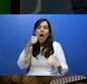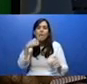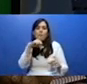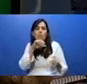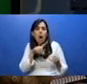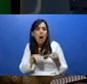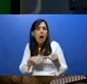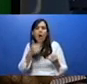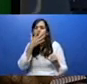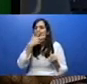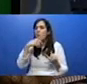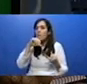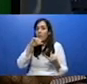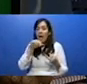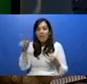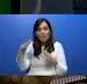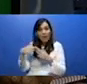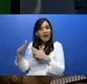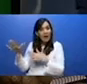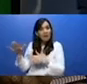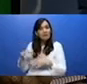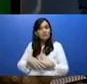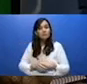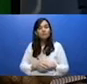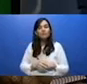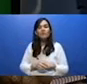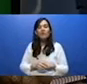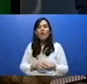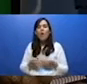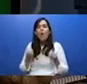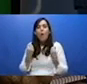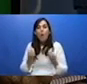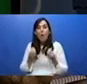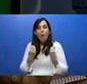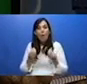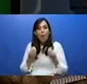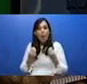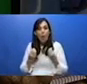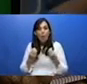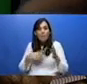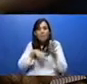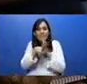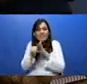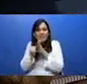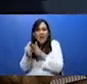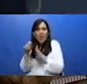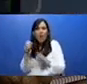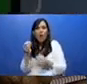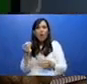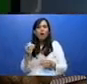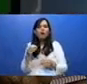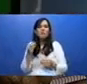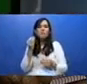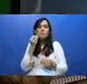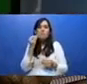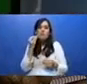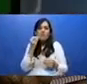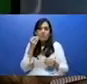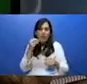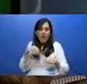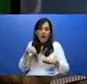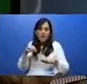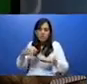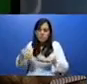papai ou com quem está aí na sua casa. Como que os paleontólogos chegaram à conclusão, crianças, que este animal era